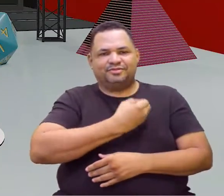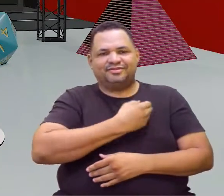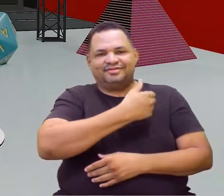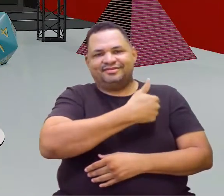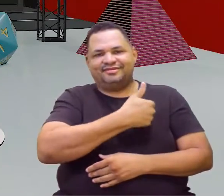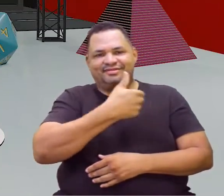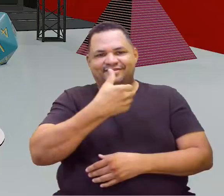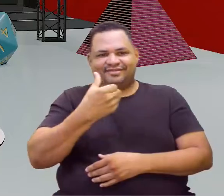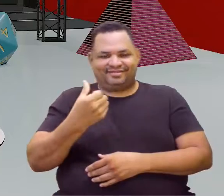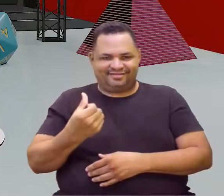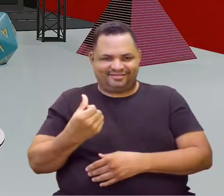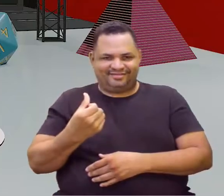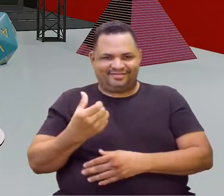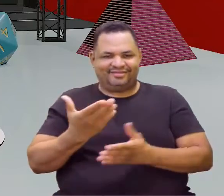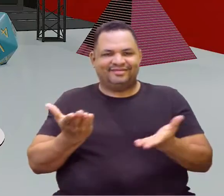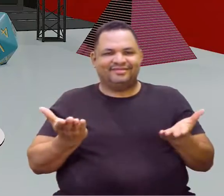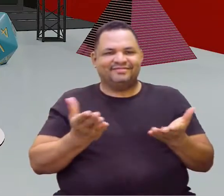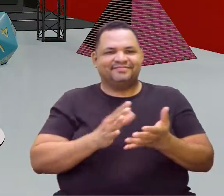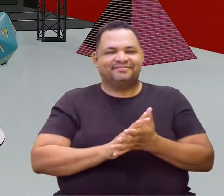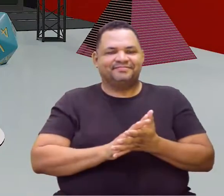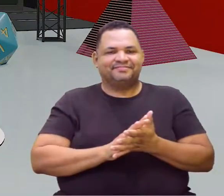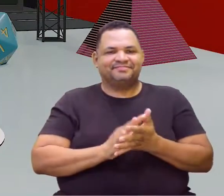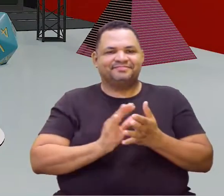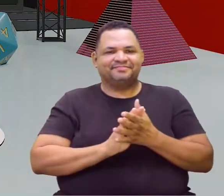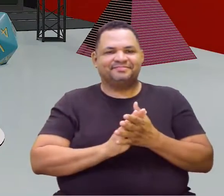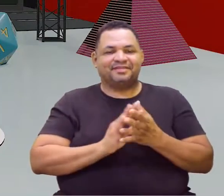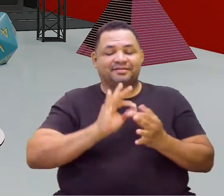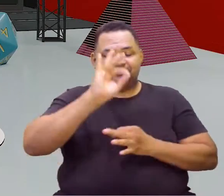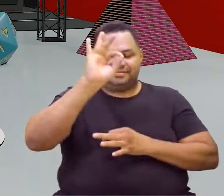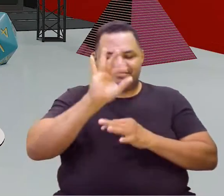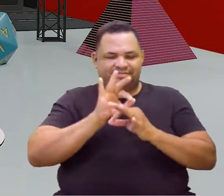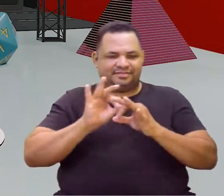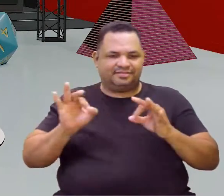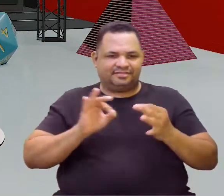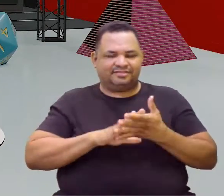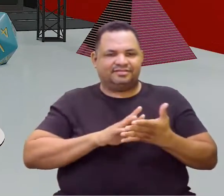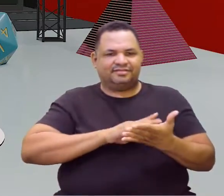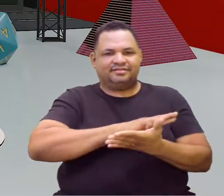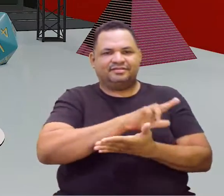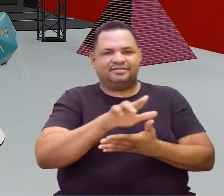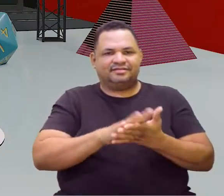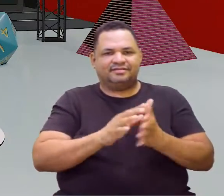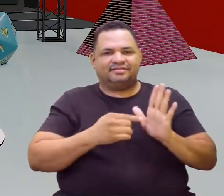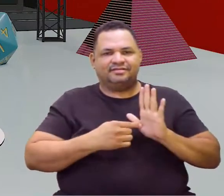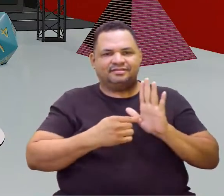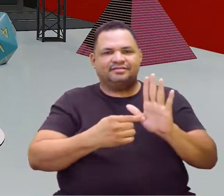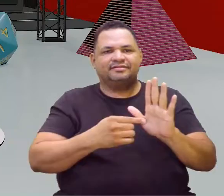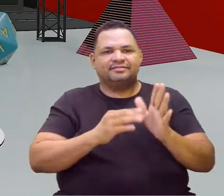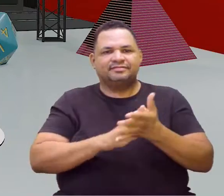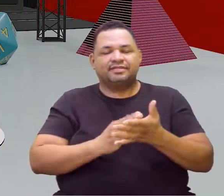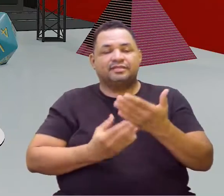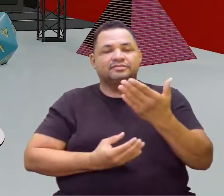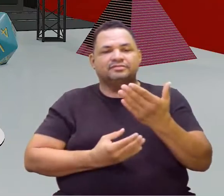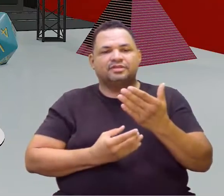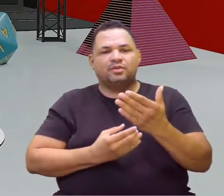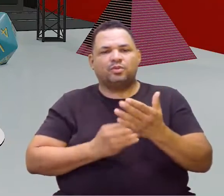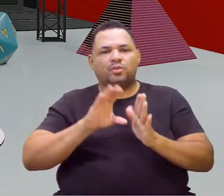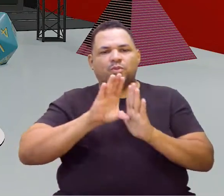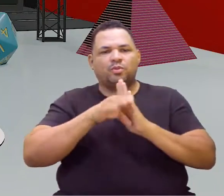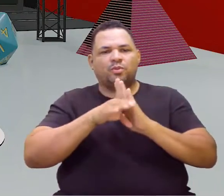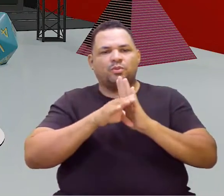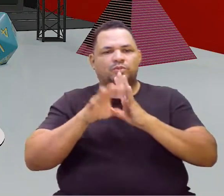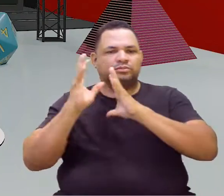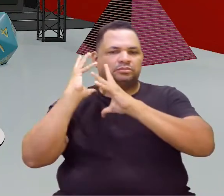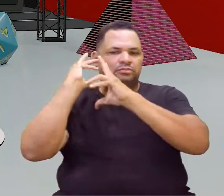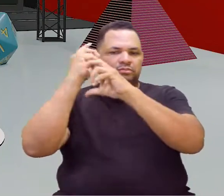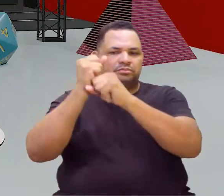da nossa temporada aí de geometria, né? Então a gente vai trazer para vocês mais alguns conceitos, como sempre,